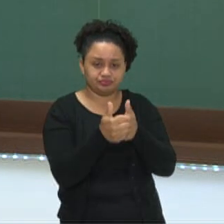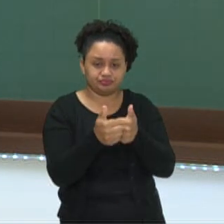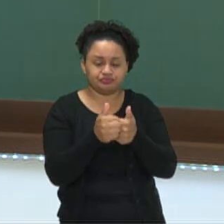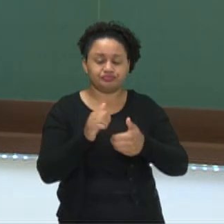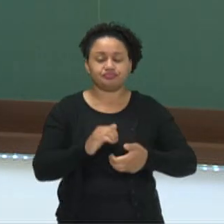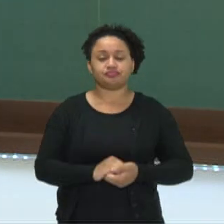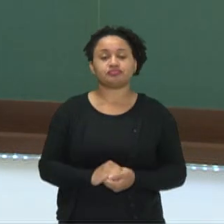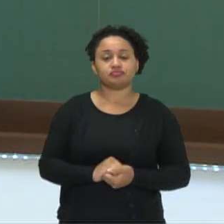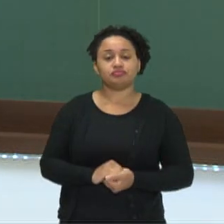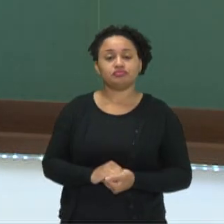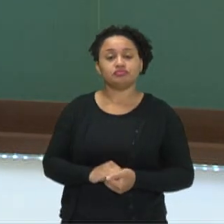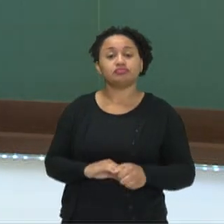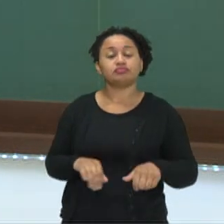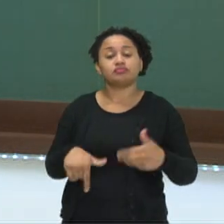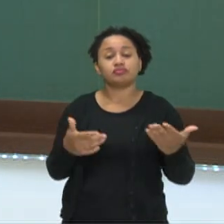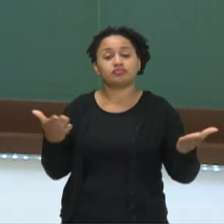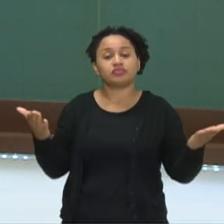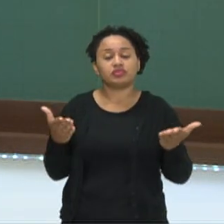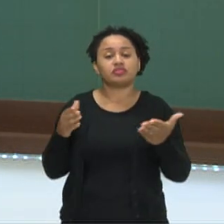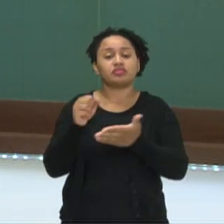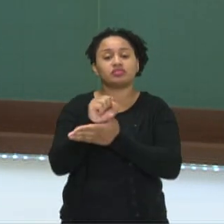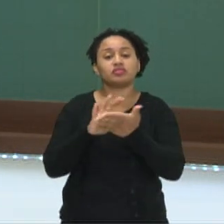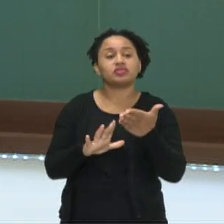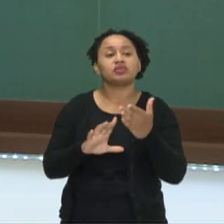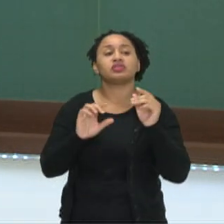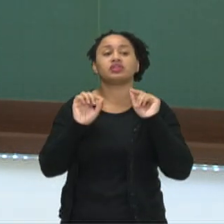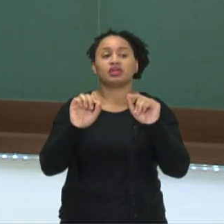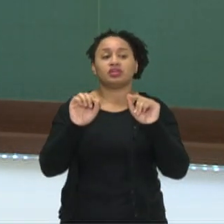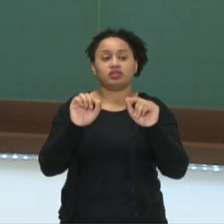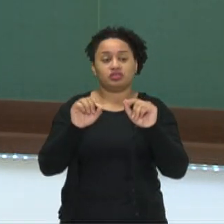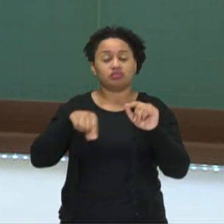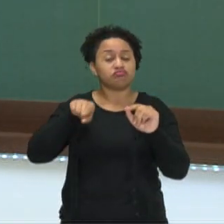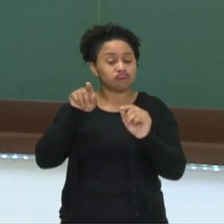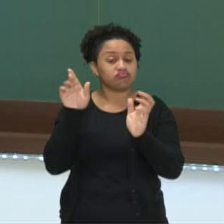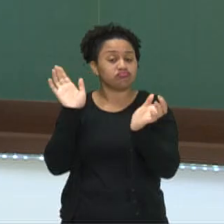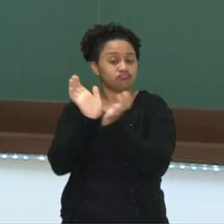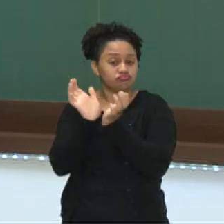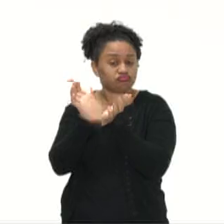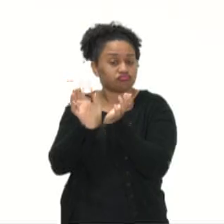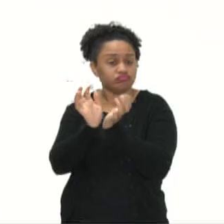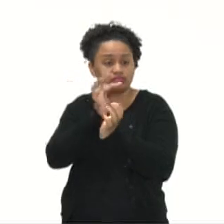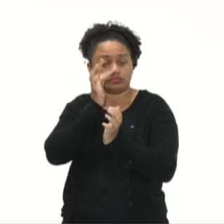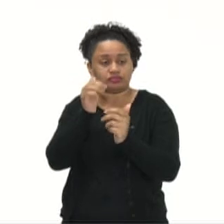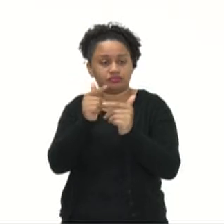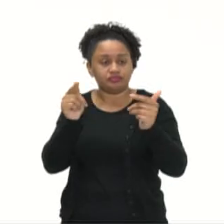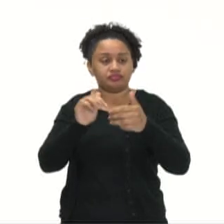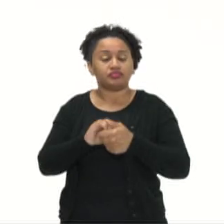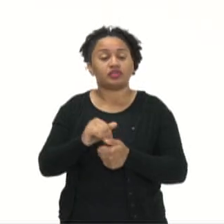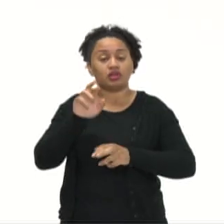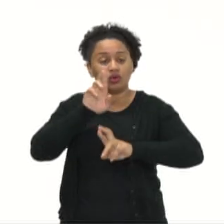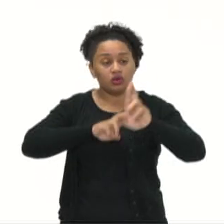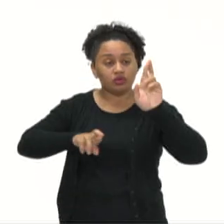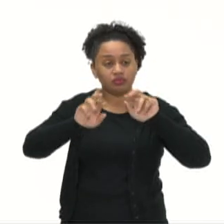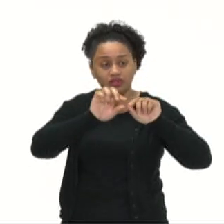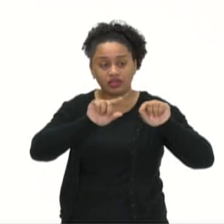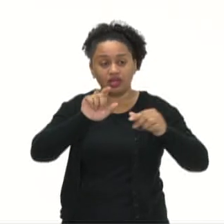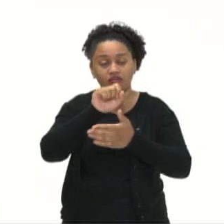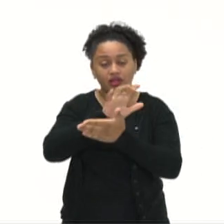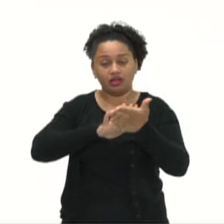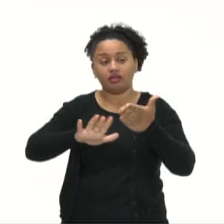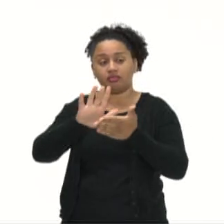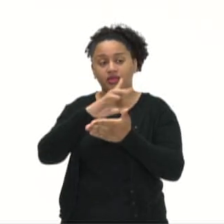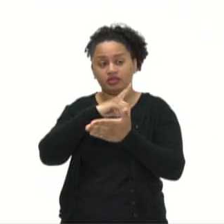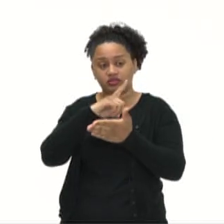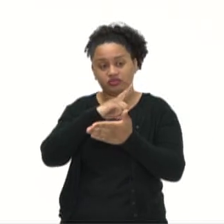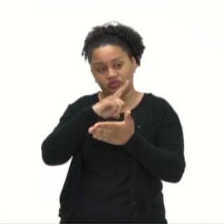Agora, nós vamos fazer uma atividade sobre as angiospermas. Quero que você observe bem essa imagem